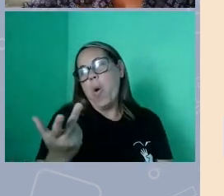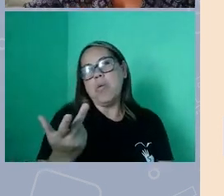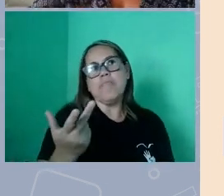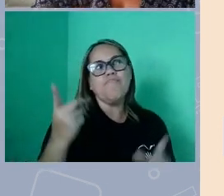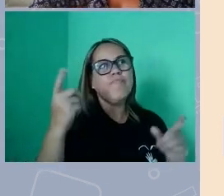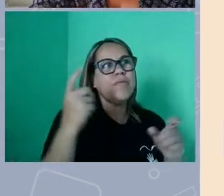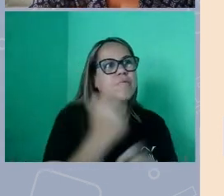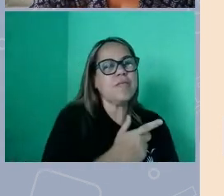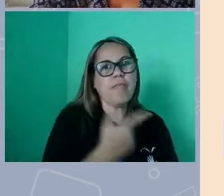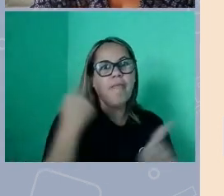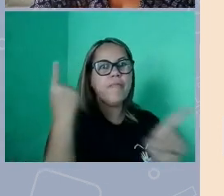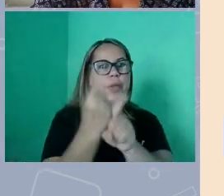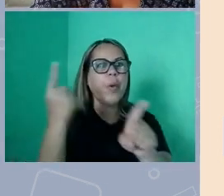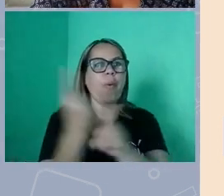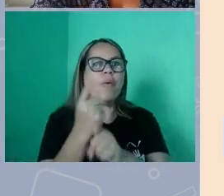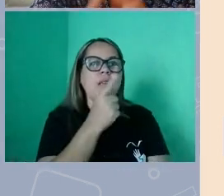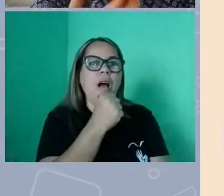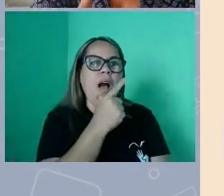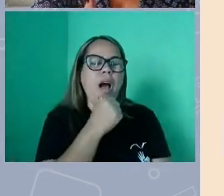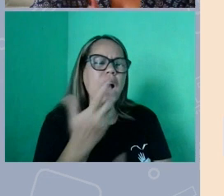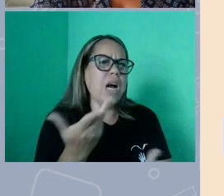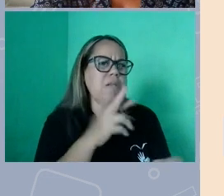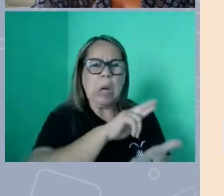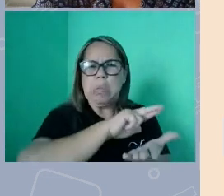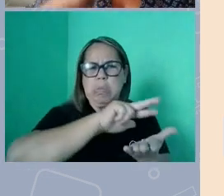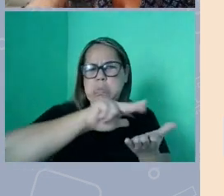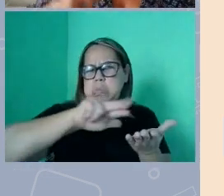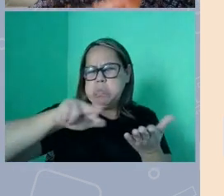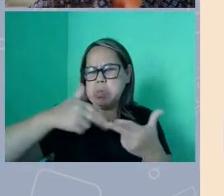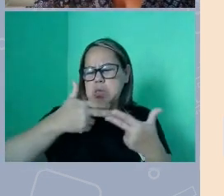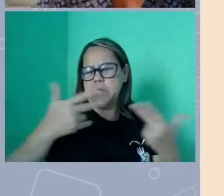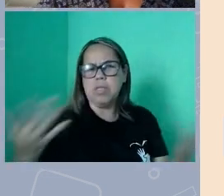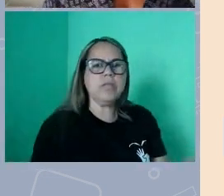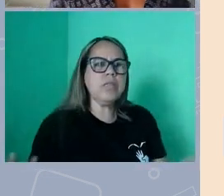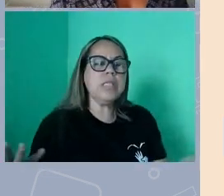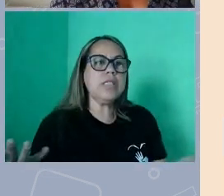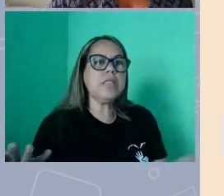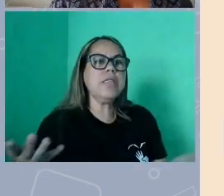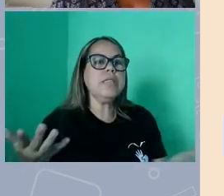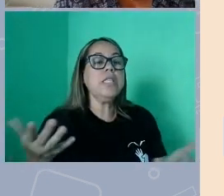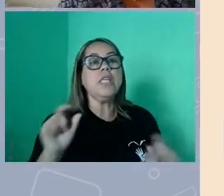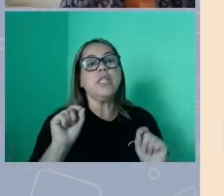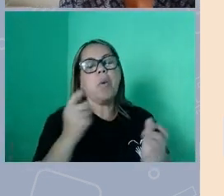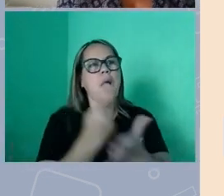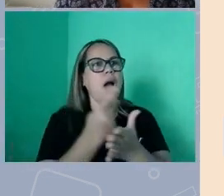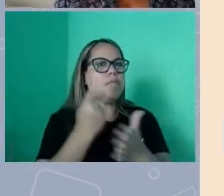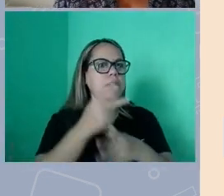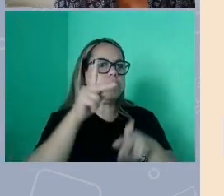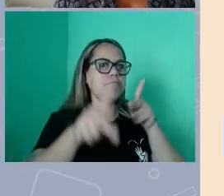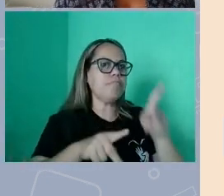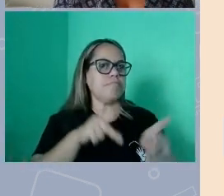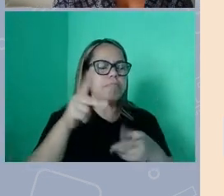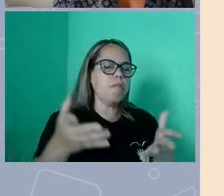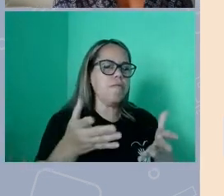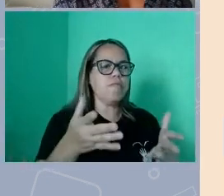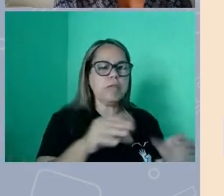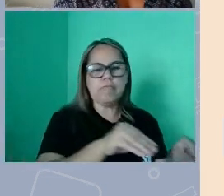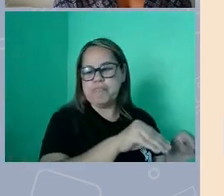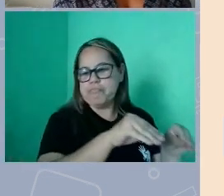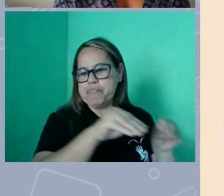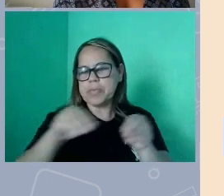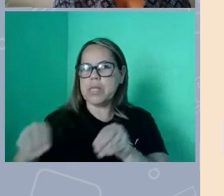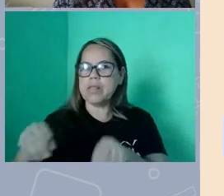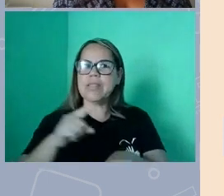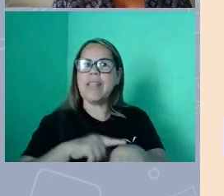à água ou diversas outras questões a população se movimenta de modo temporário tá e